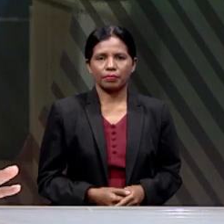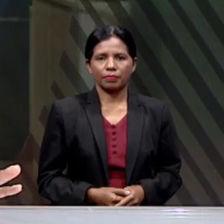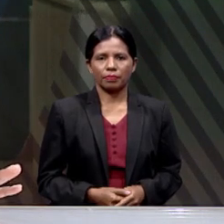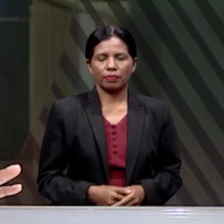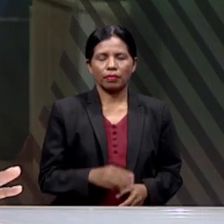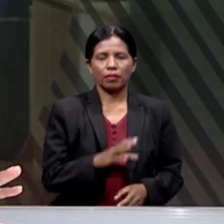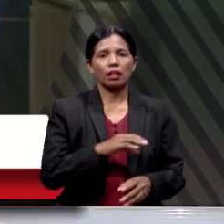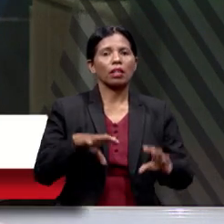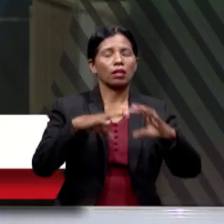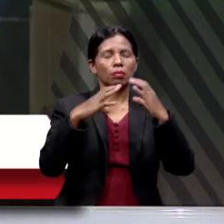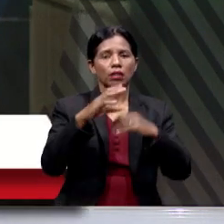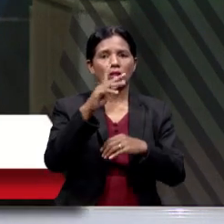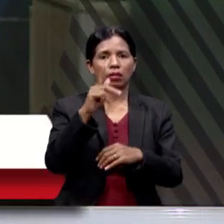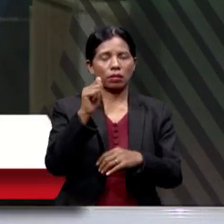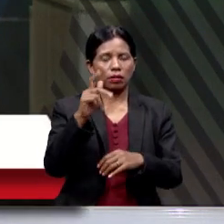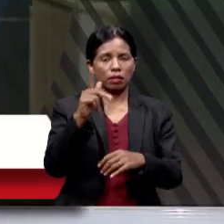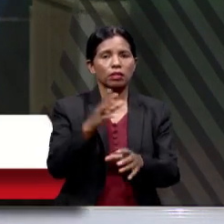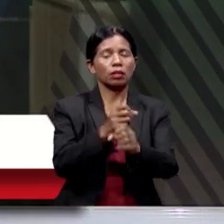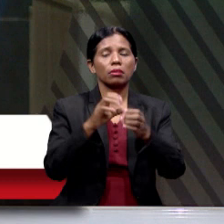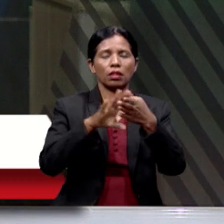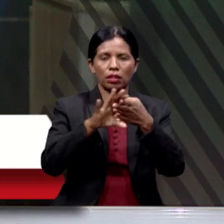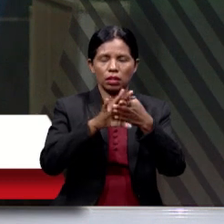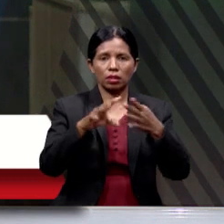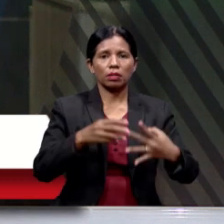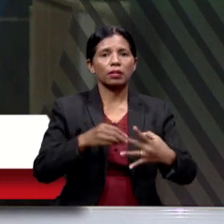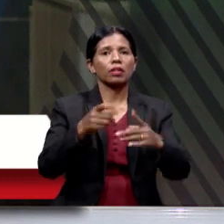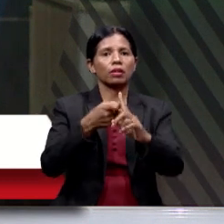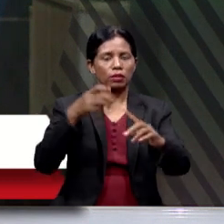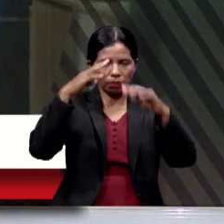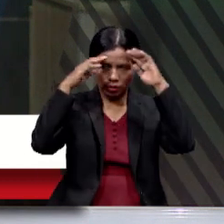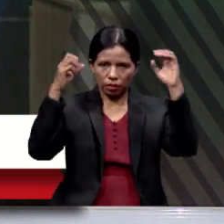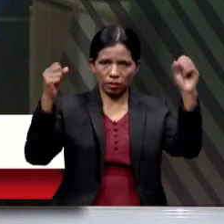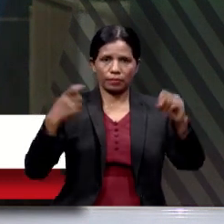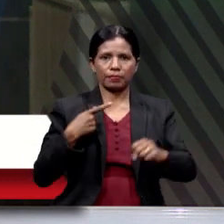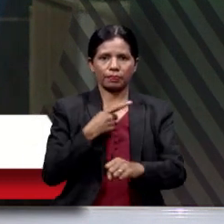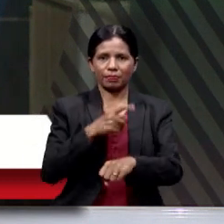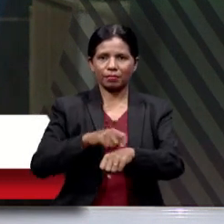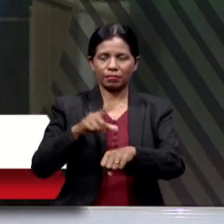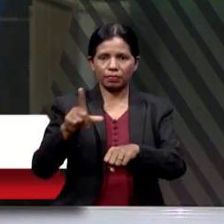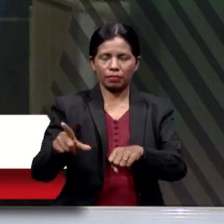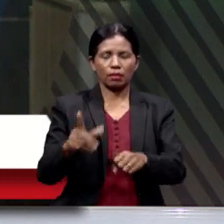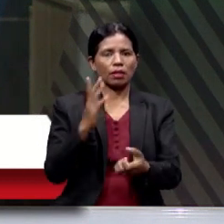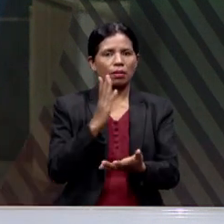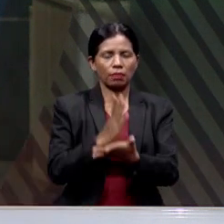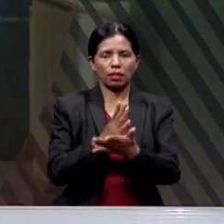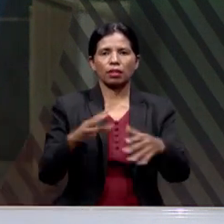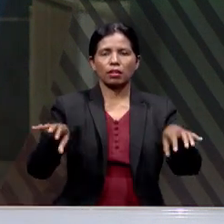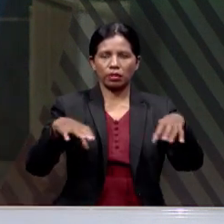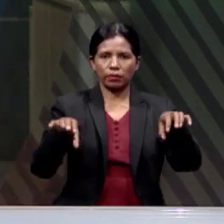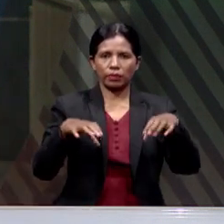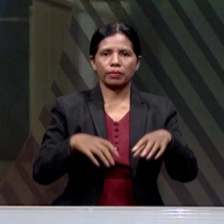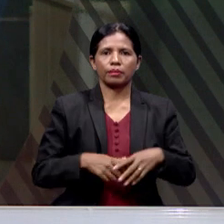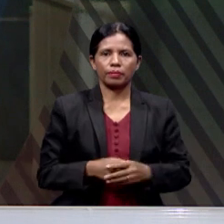Ex-comisară Comisão Anticorupção, Simona Carta, oficial líder, o vice-presidente do Parlamento Nacional, Rudi Hakotu, nia mandato.